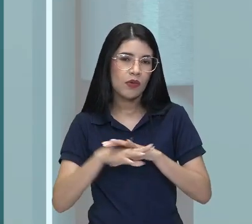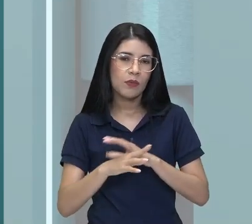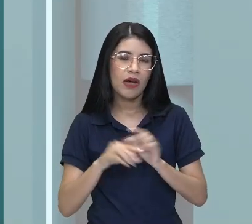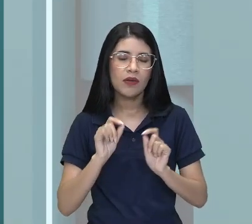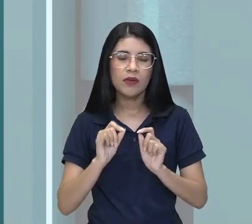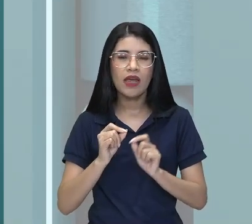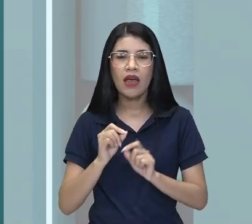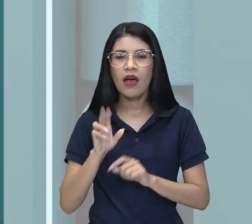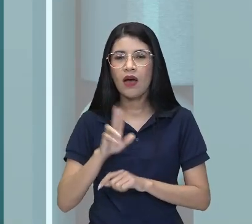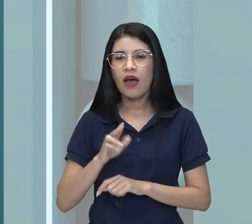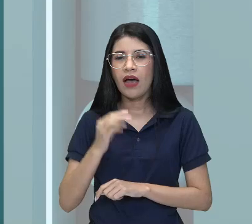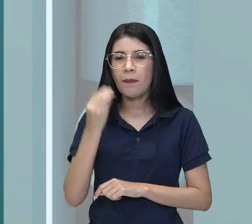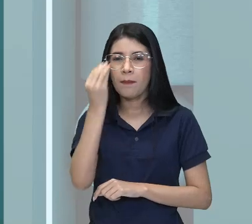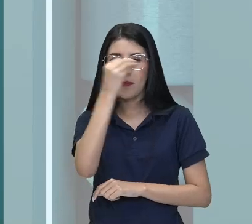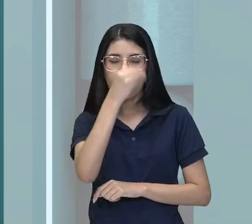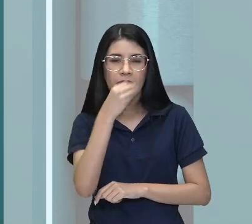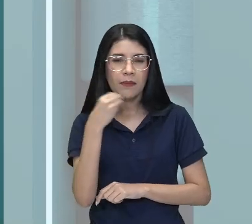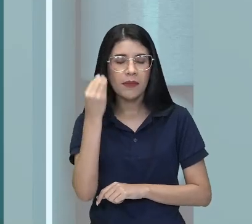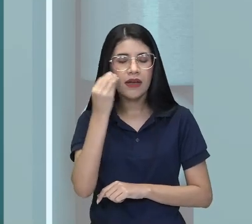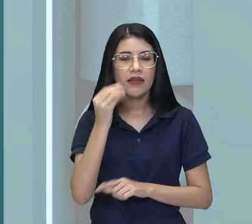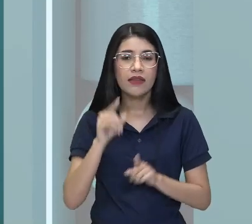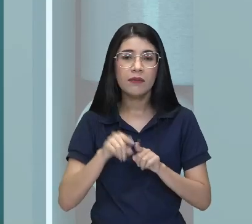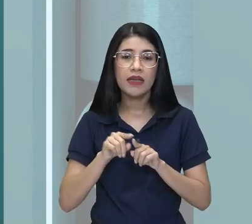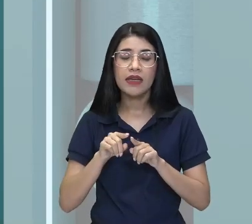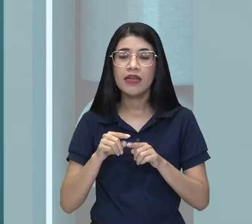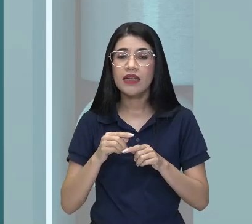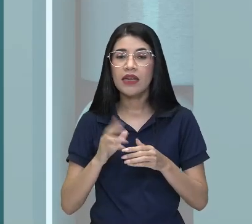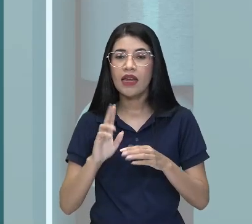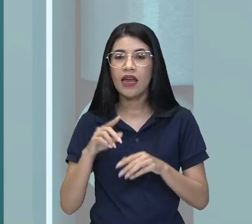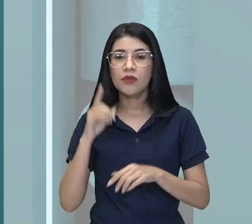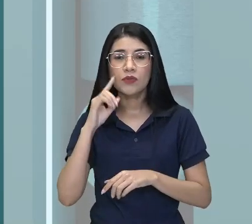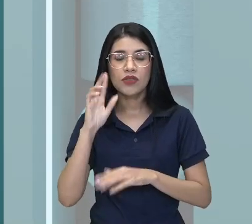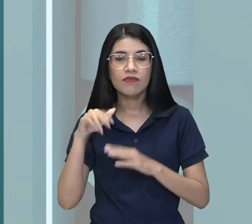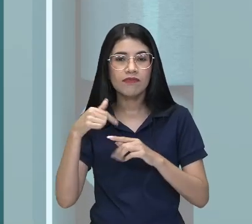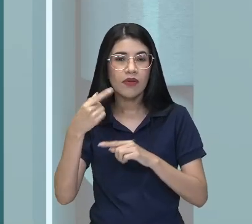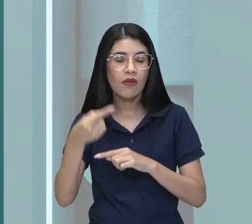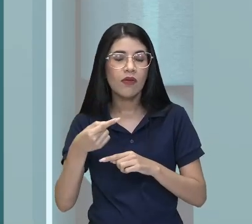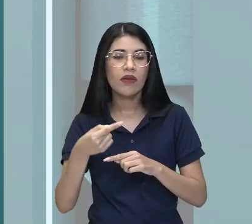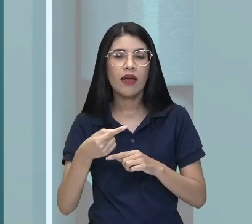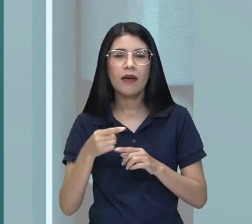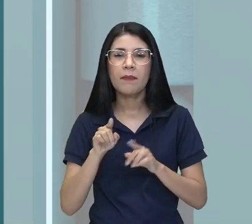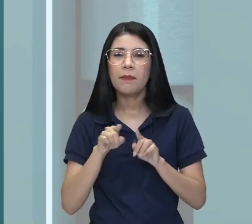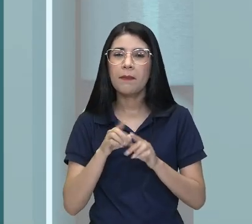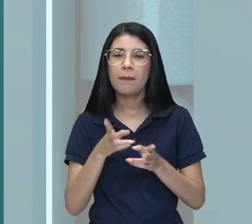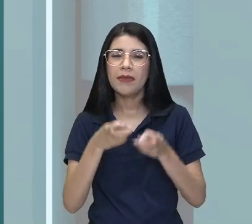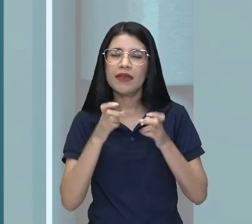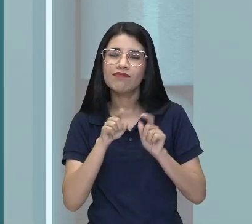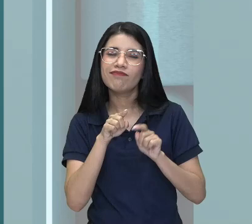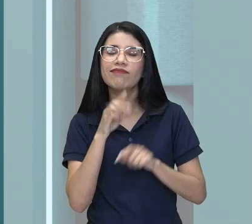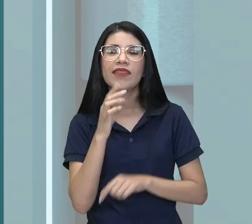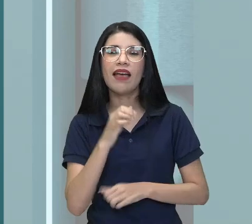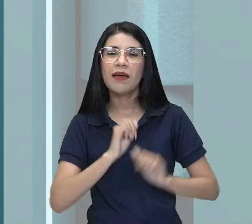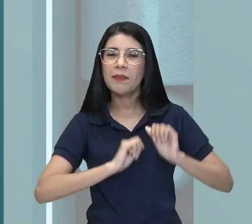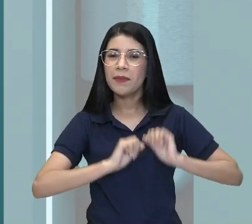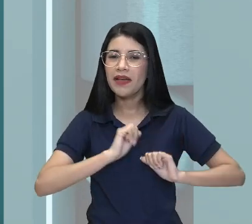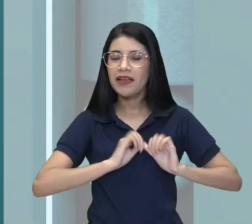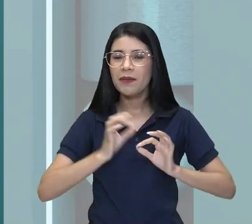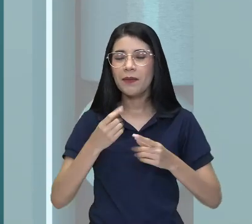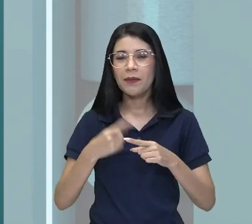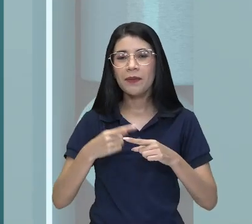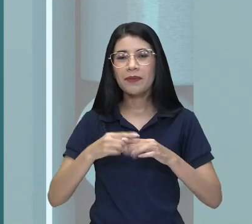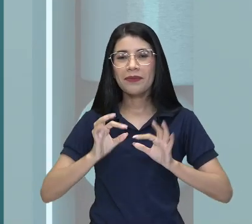pintar o cabelo, se maquiar, depois, de repente aparece assim, as pessoas vão dizer, está apaixonada, está toda